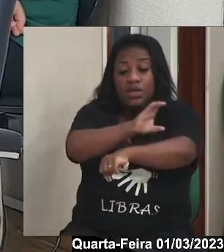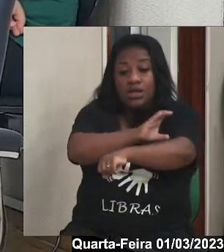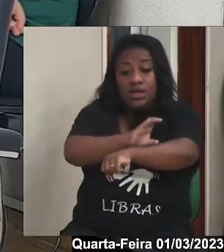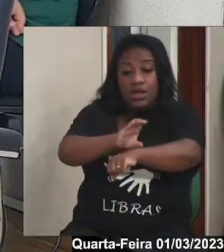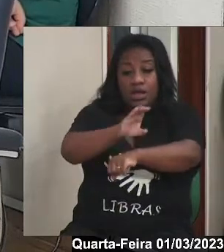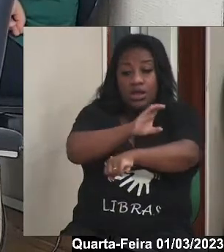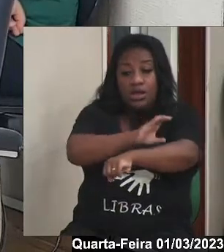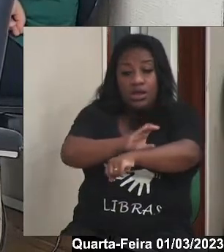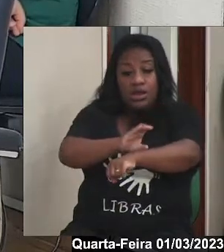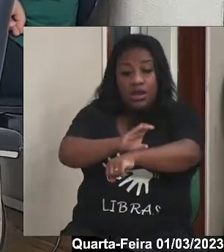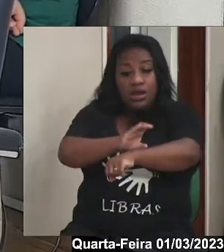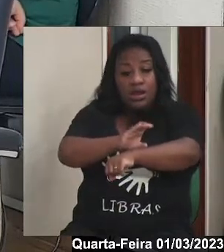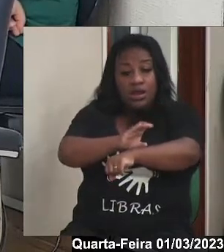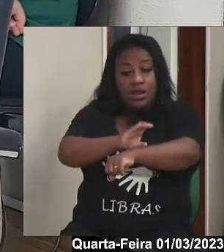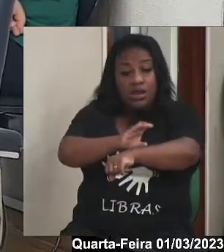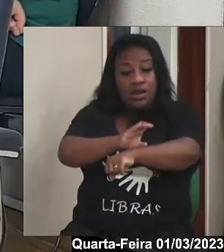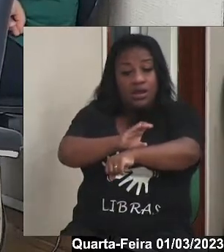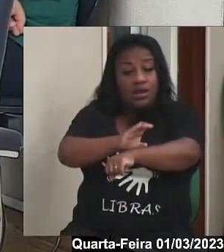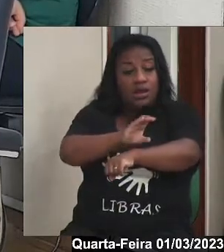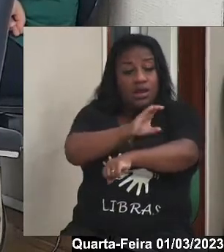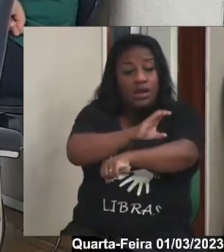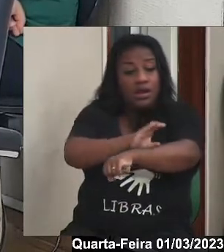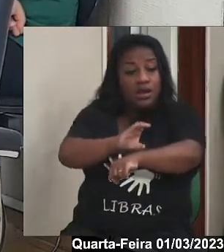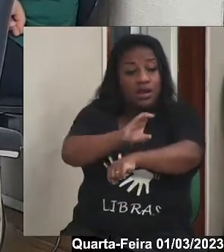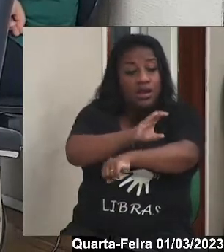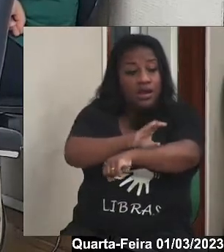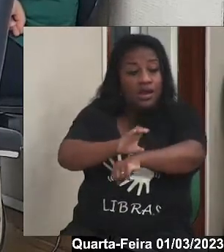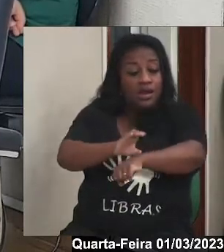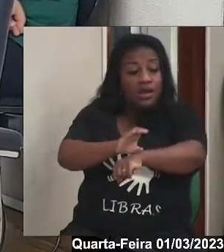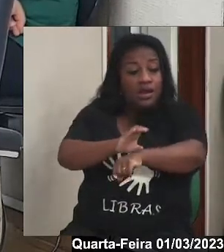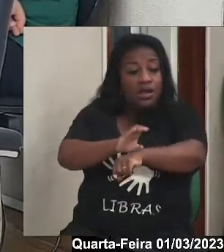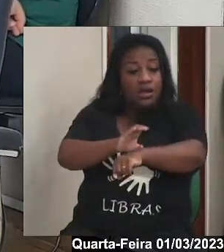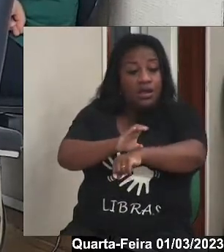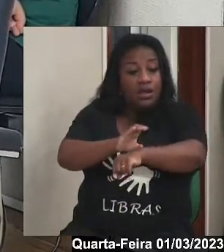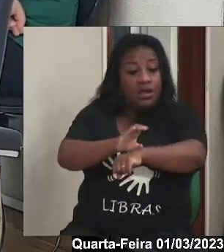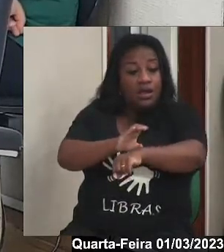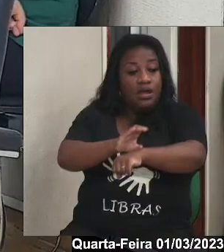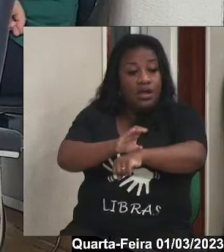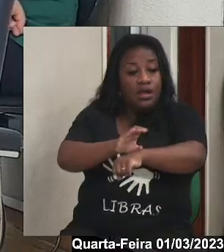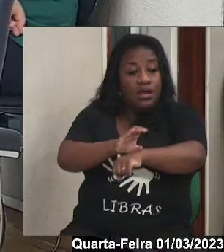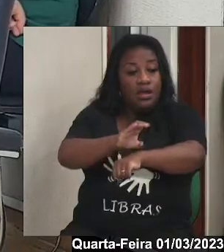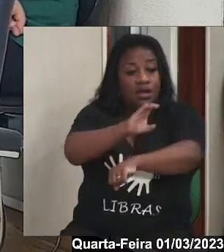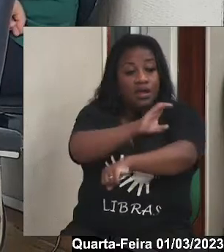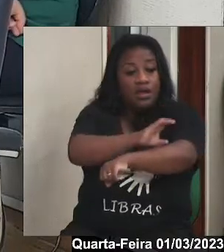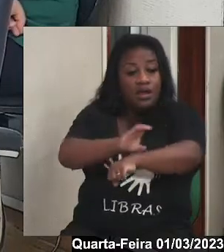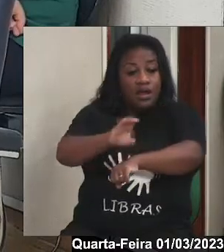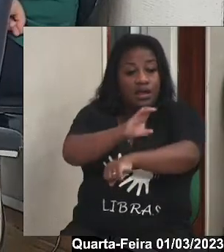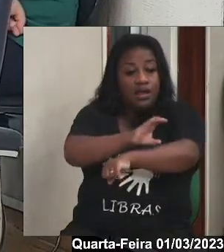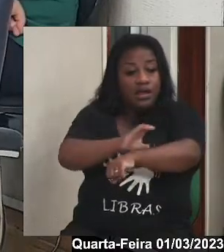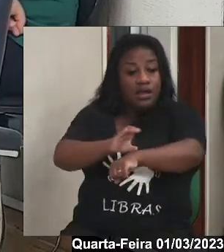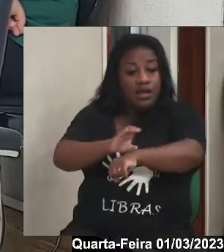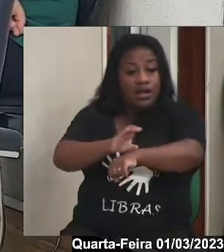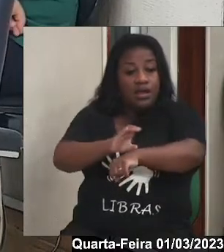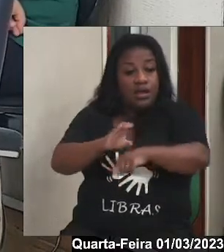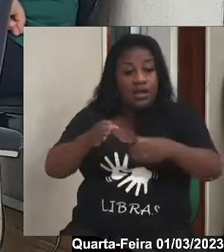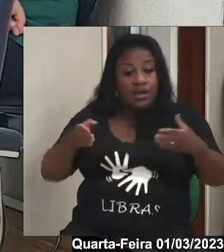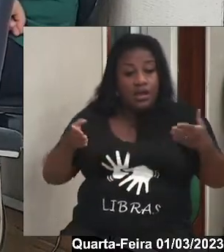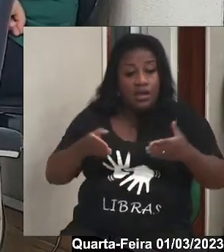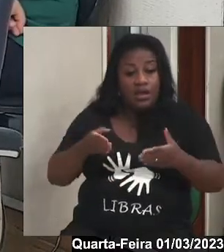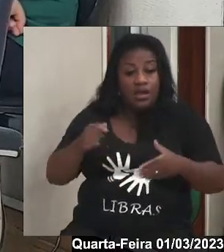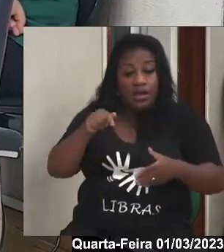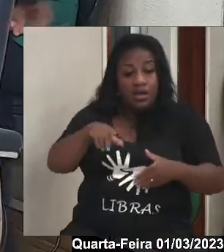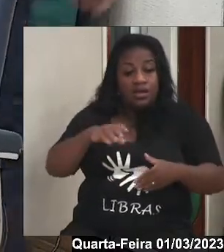na abordagem policial. Porque qualquer pessoa que entende segurança pública sabe, o que aconteceu em Imbu é um absurdo. Aquilo não